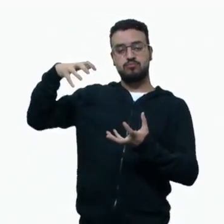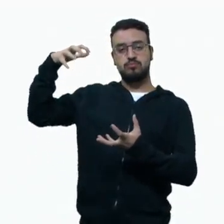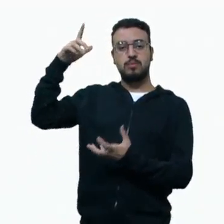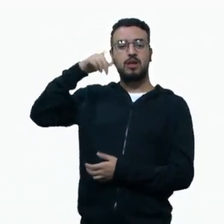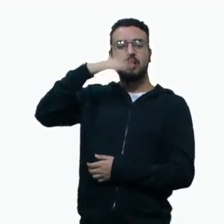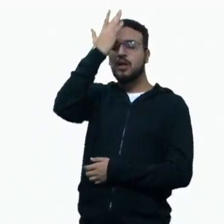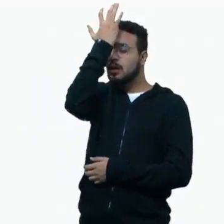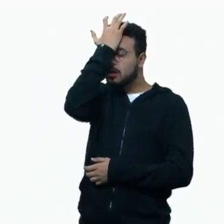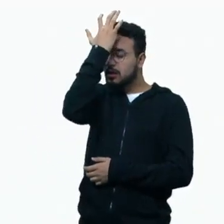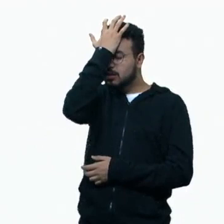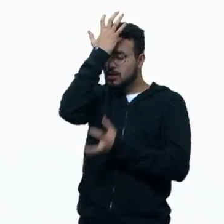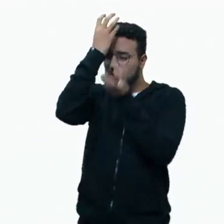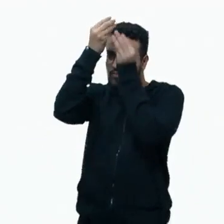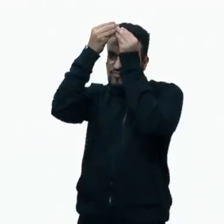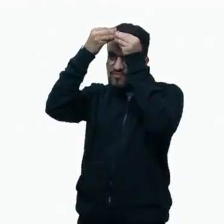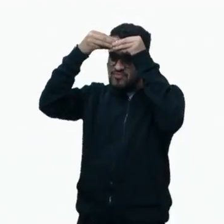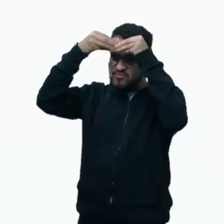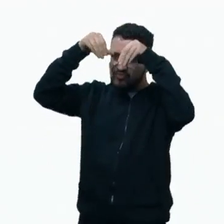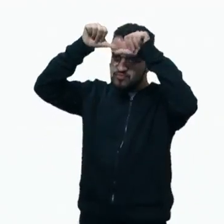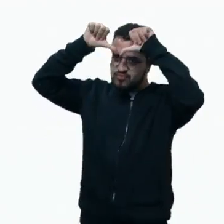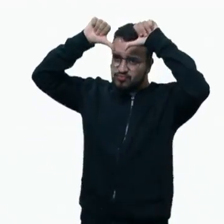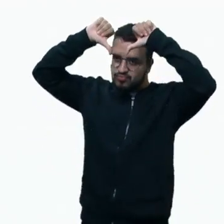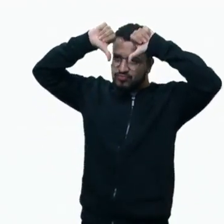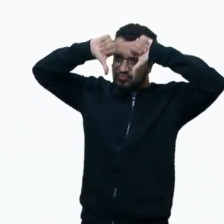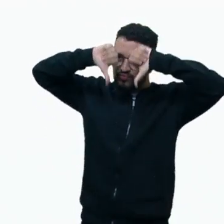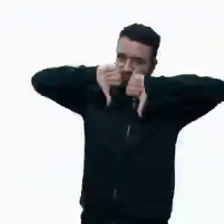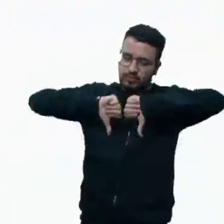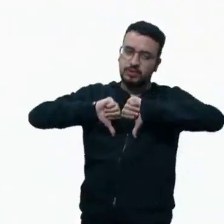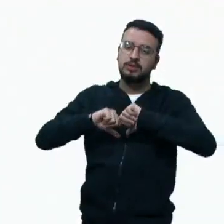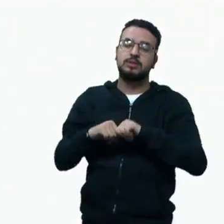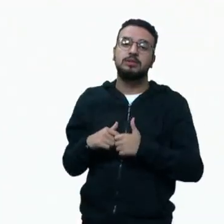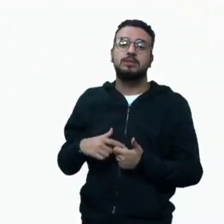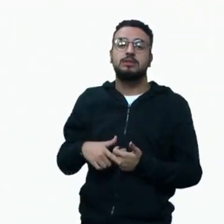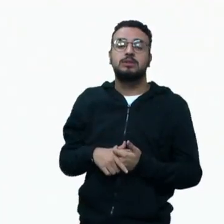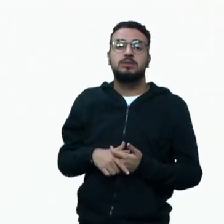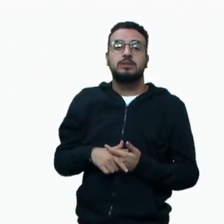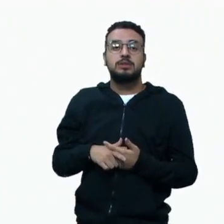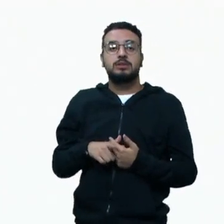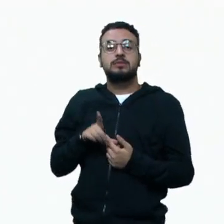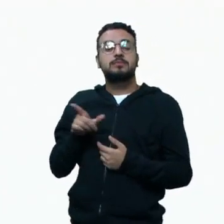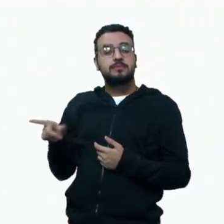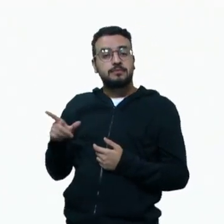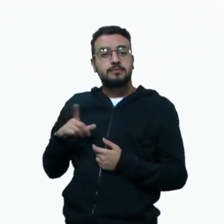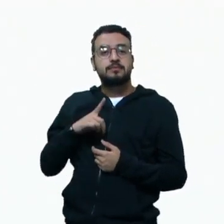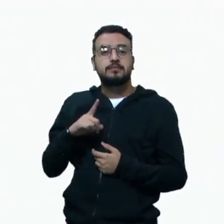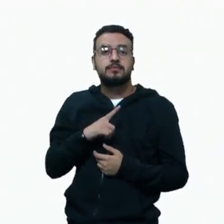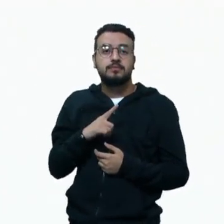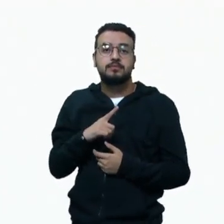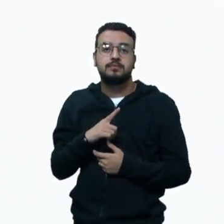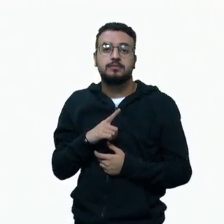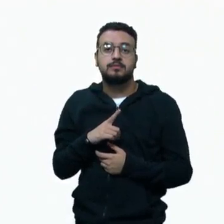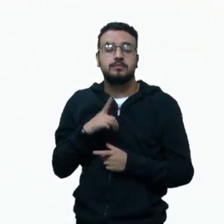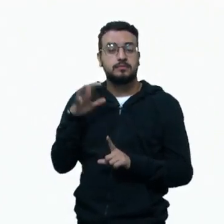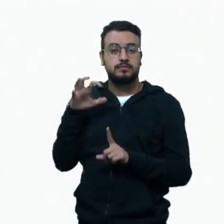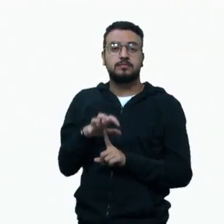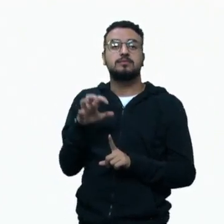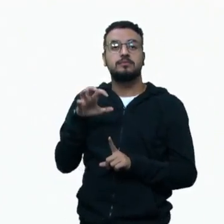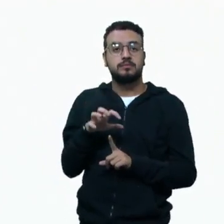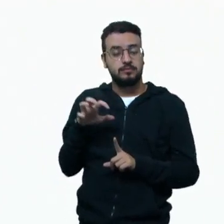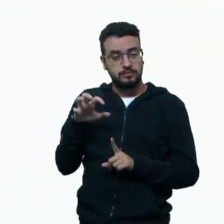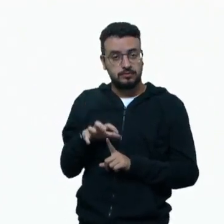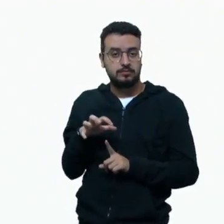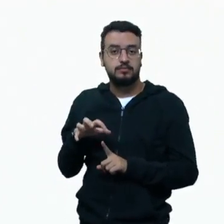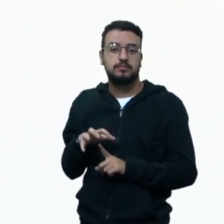essa parte, essa estrutura dentro do cérebro, ela é presente porque ela influencia,